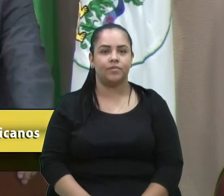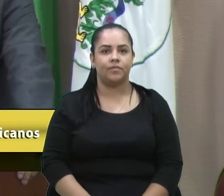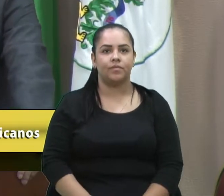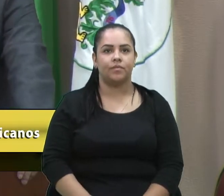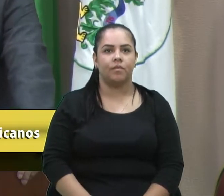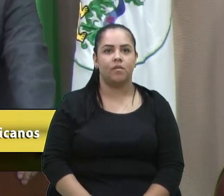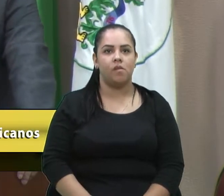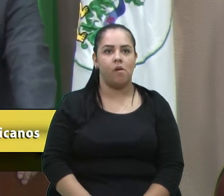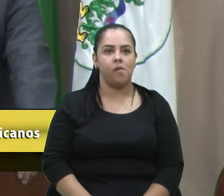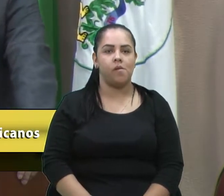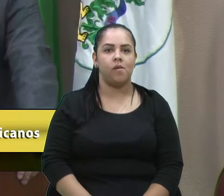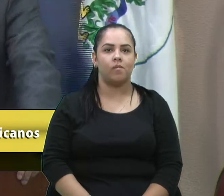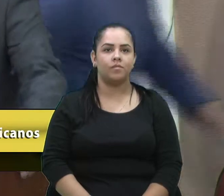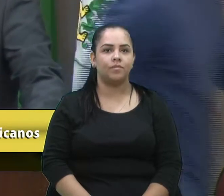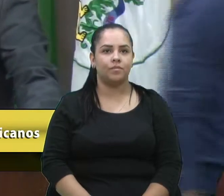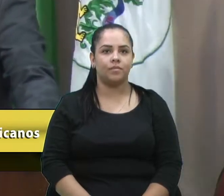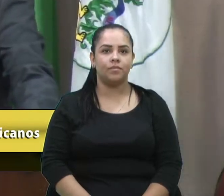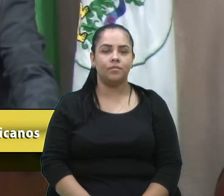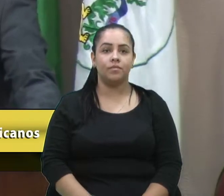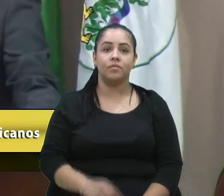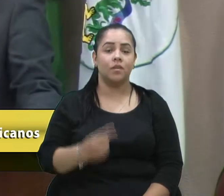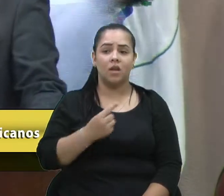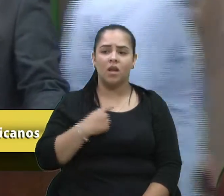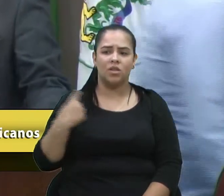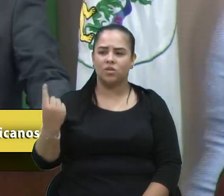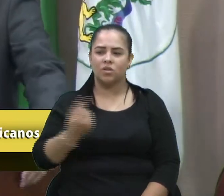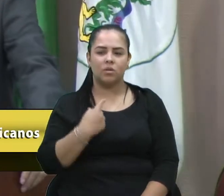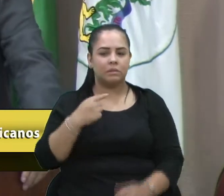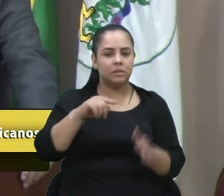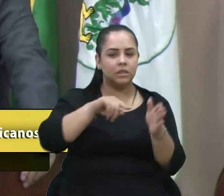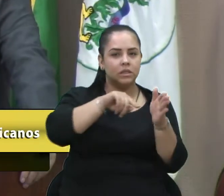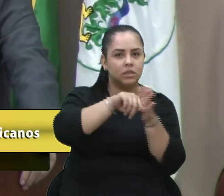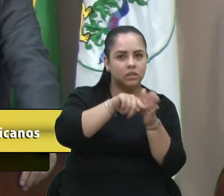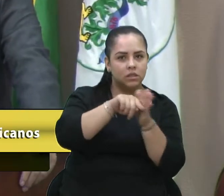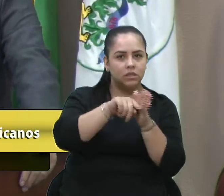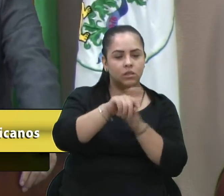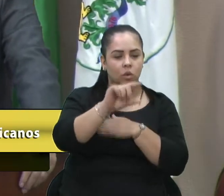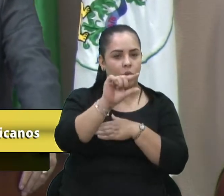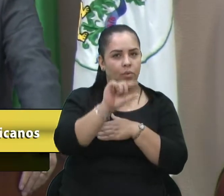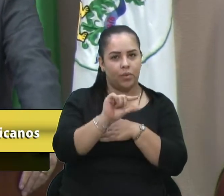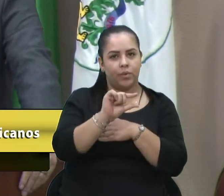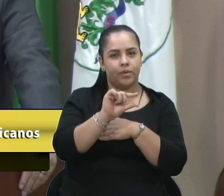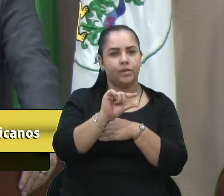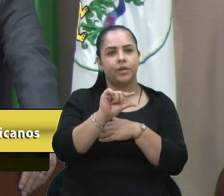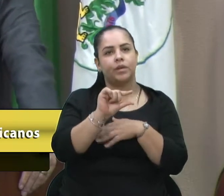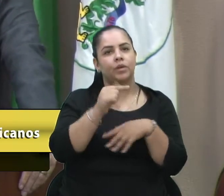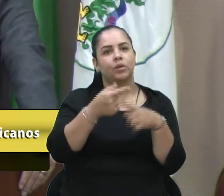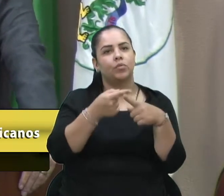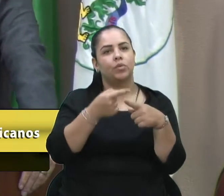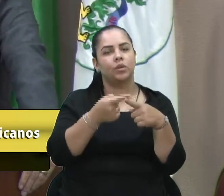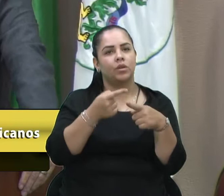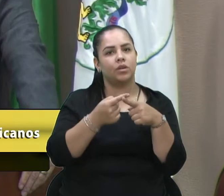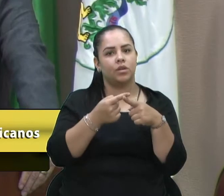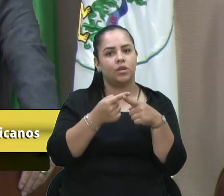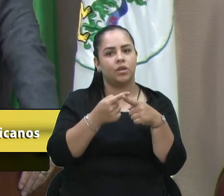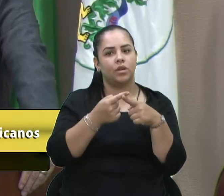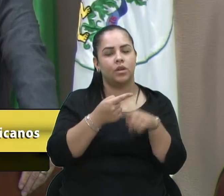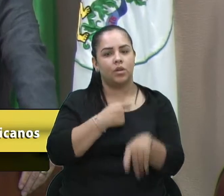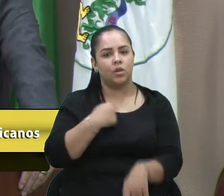Nós, fazendo uma pequena pesquisa, e até porque a nossa postura